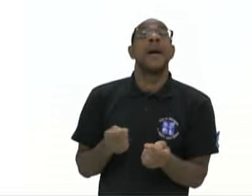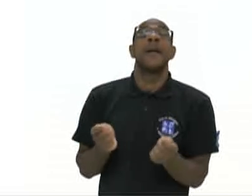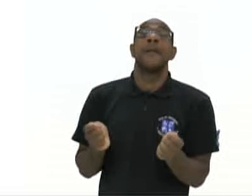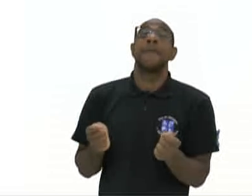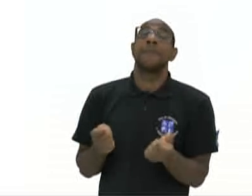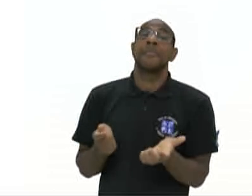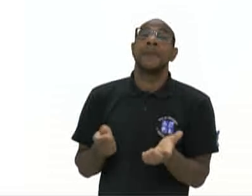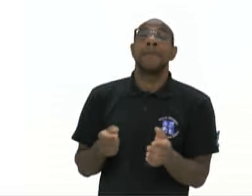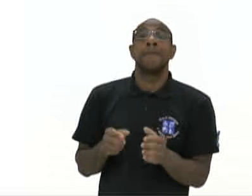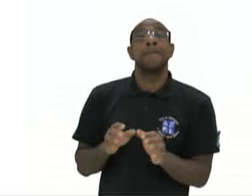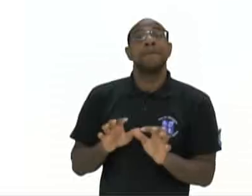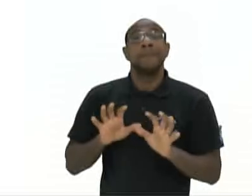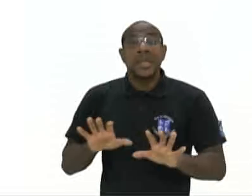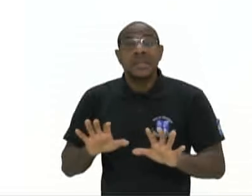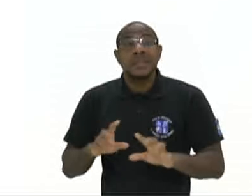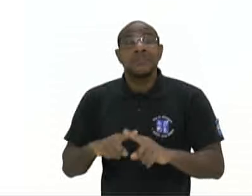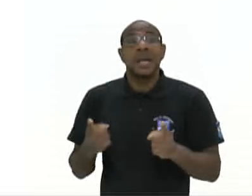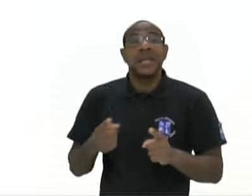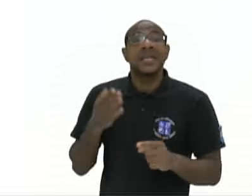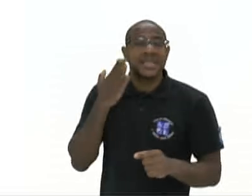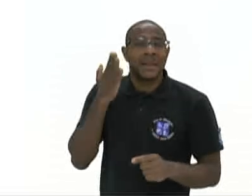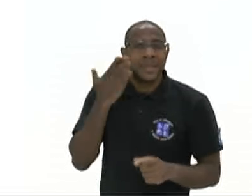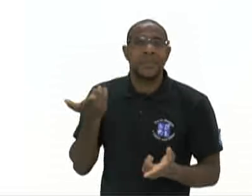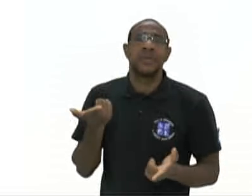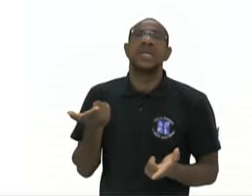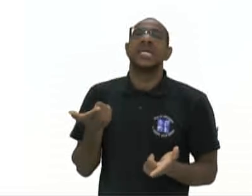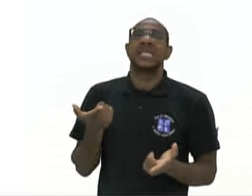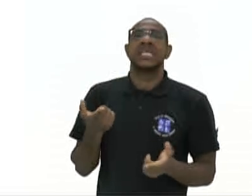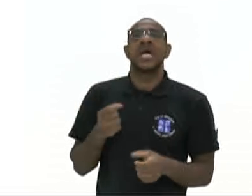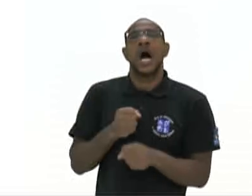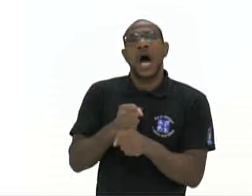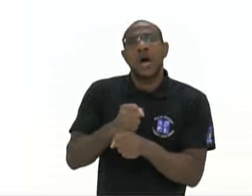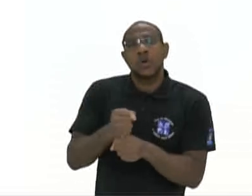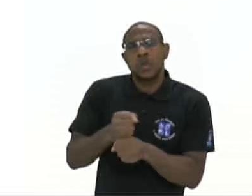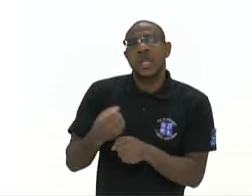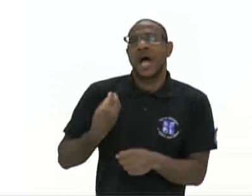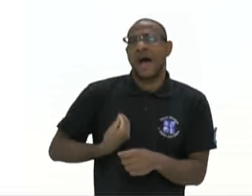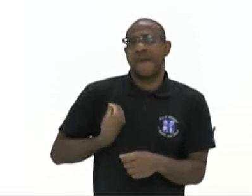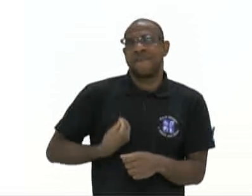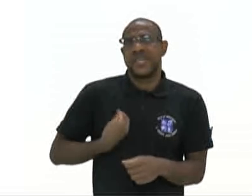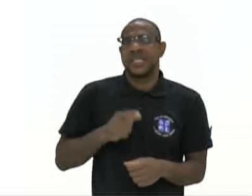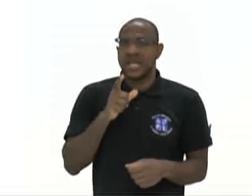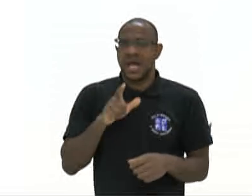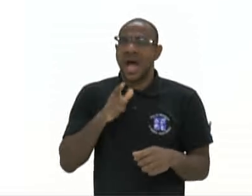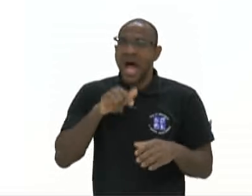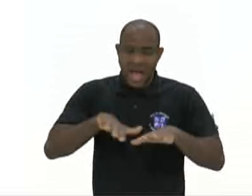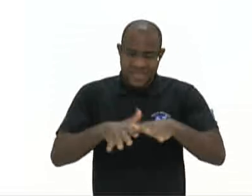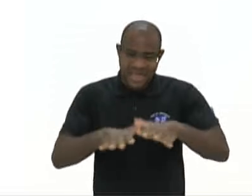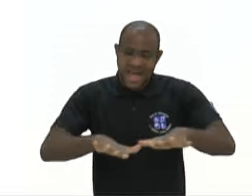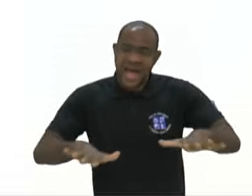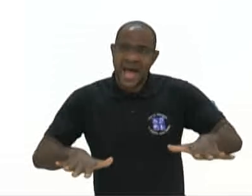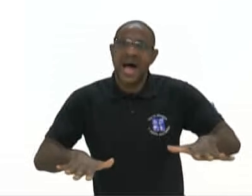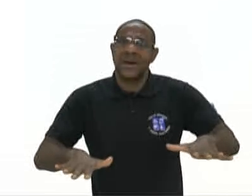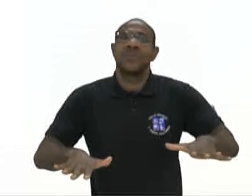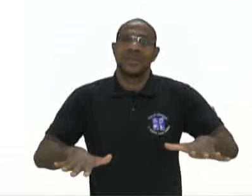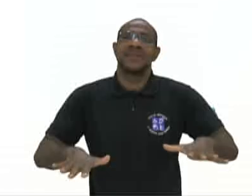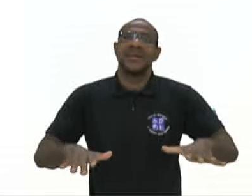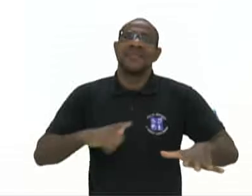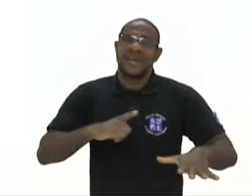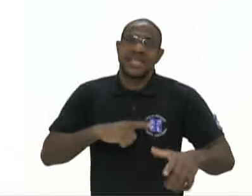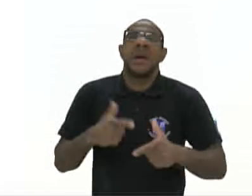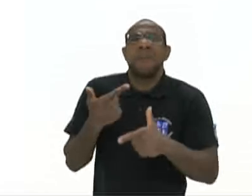que, em alguns anos, toda a vida marinha, bem como a vida na terra, estará prejudicada pelo uso e descarte